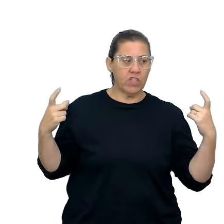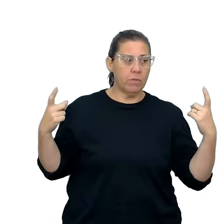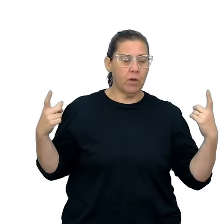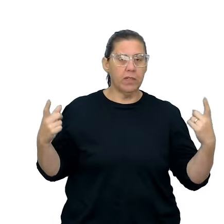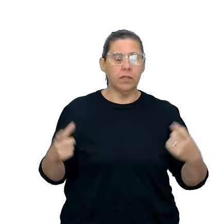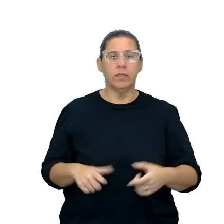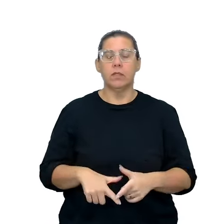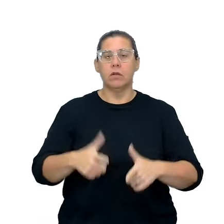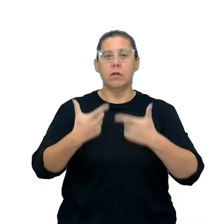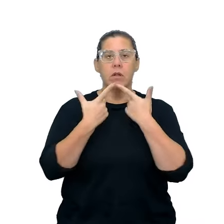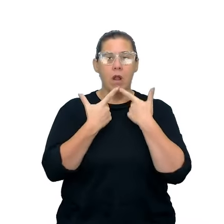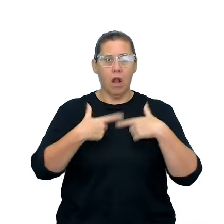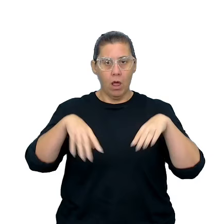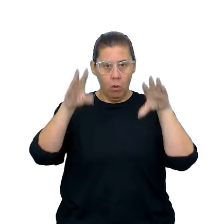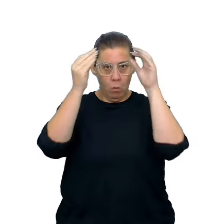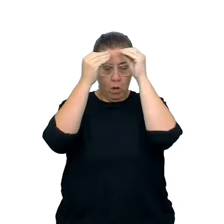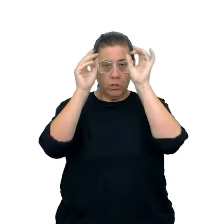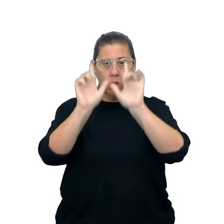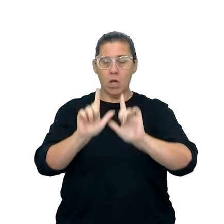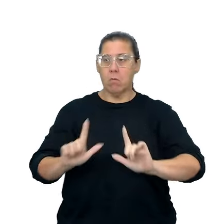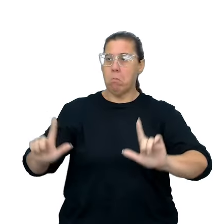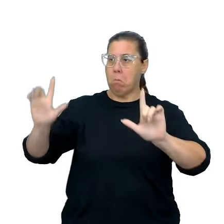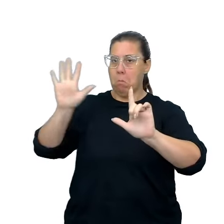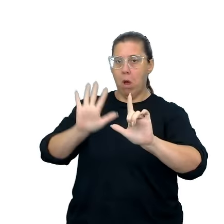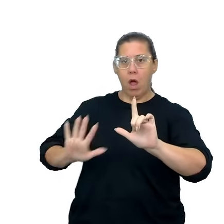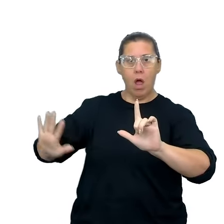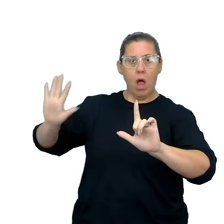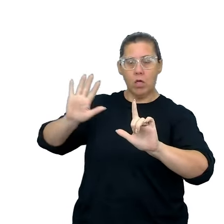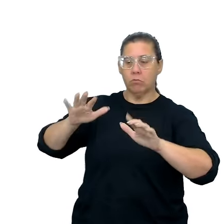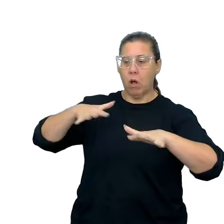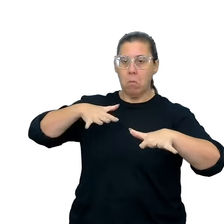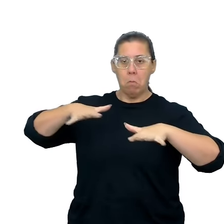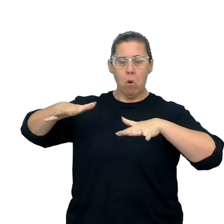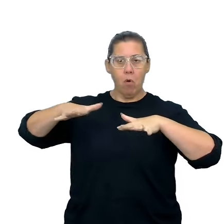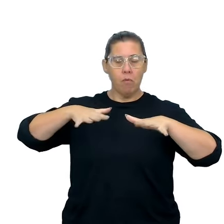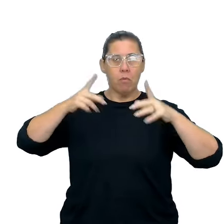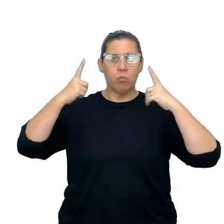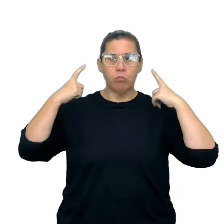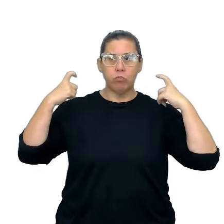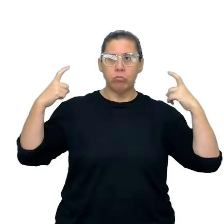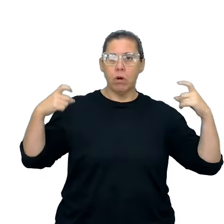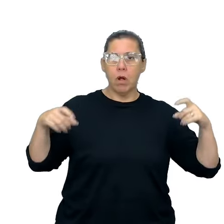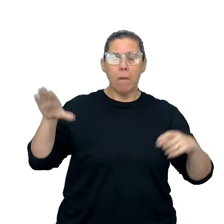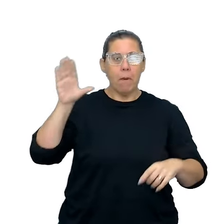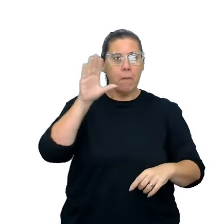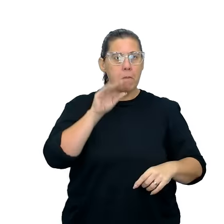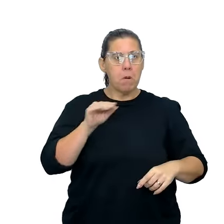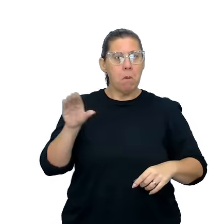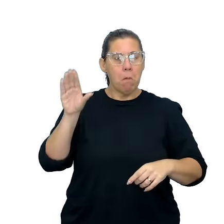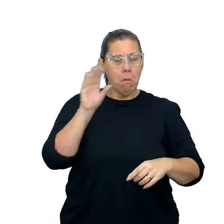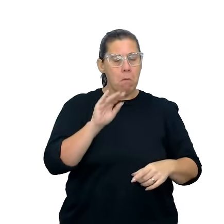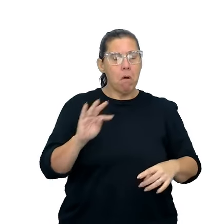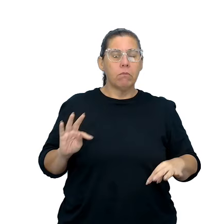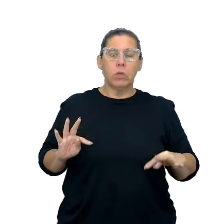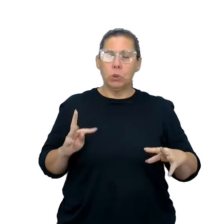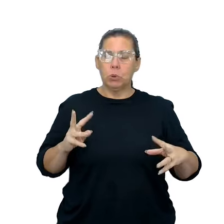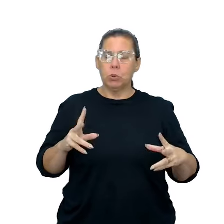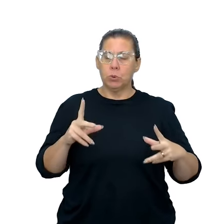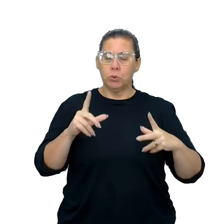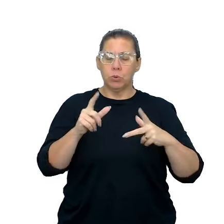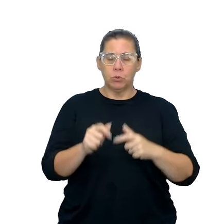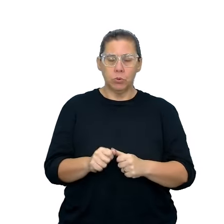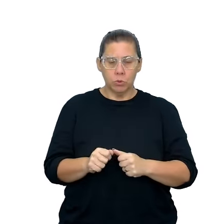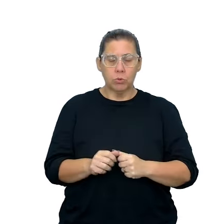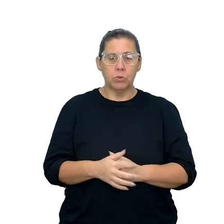linguagem, imagem estática, imagem em movimento, ao som, à fala, que cercam,